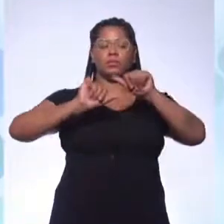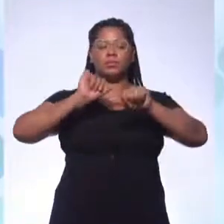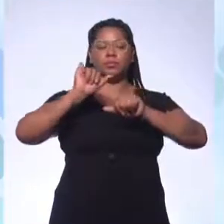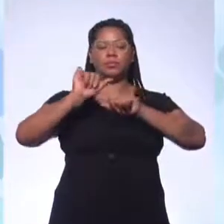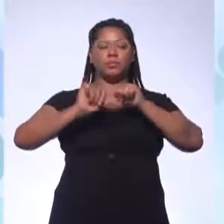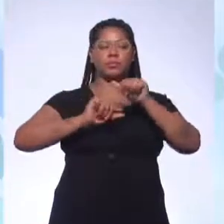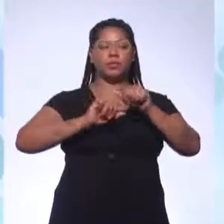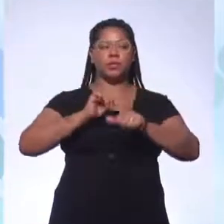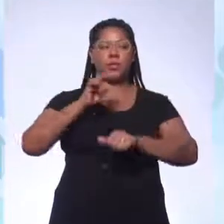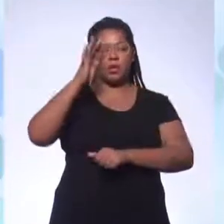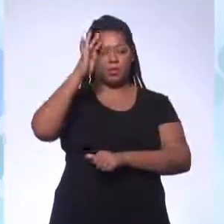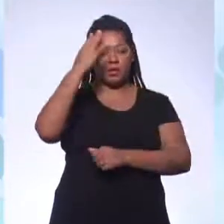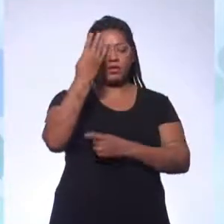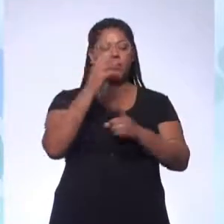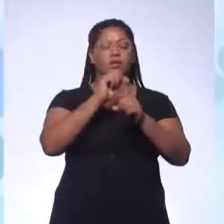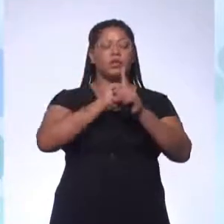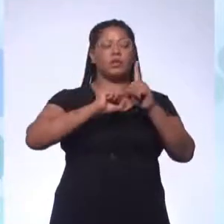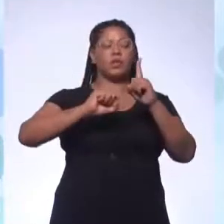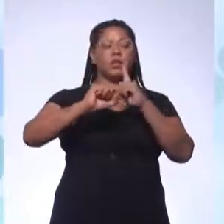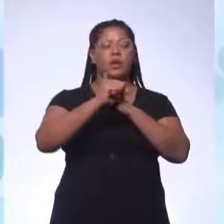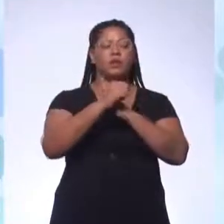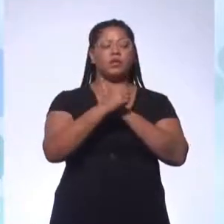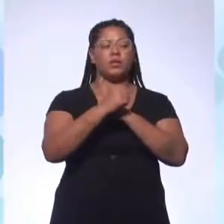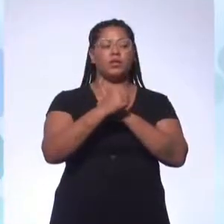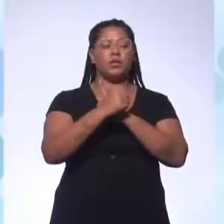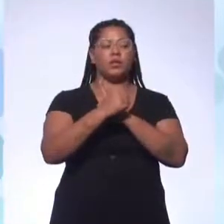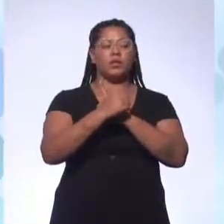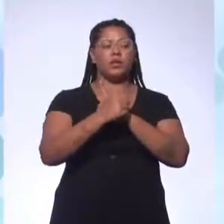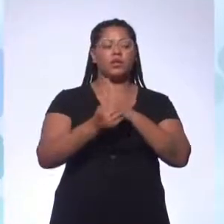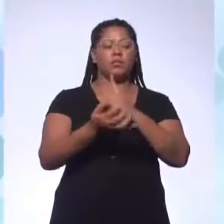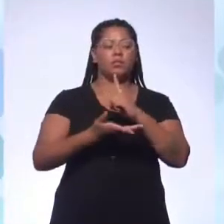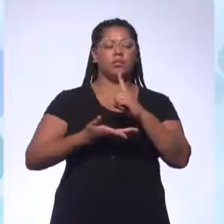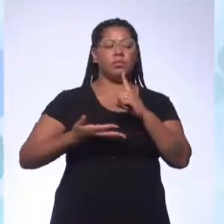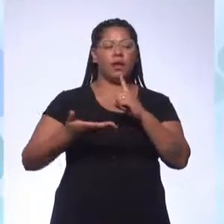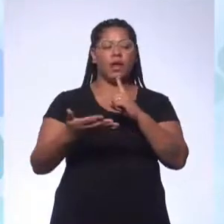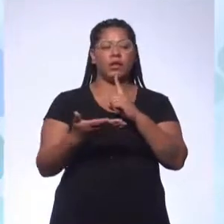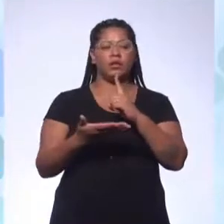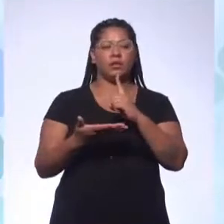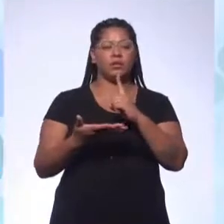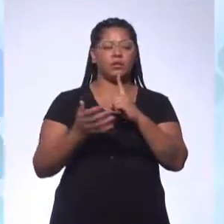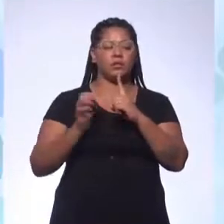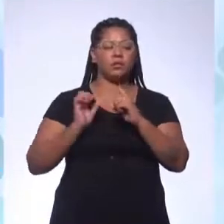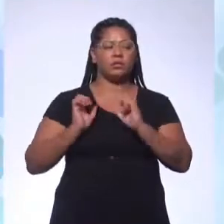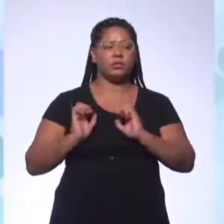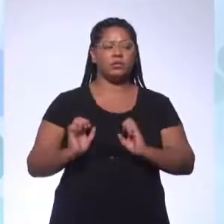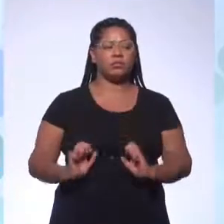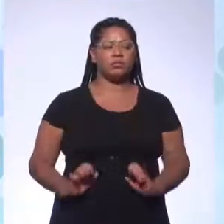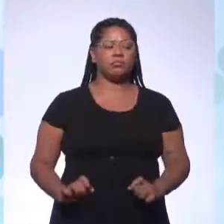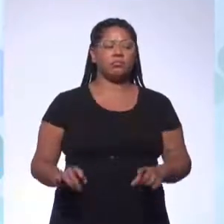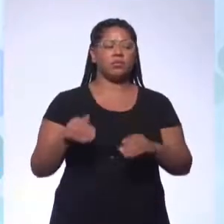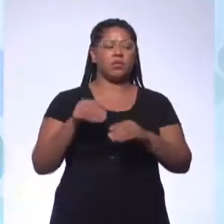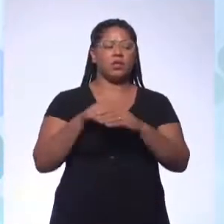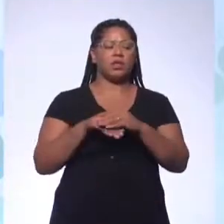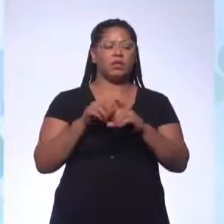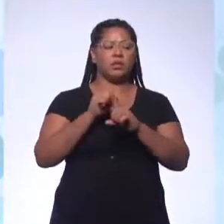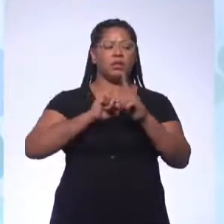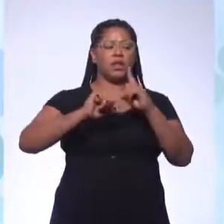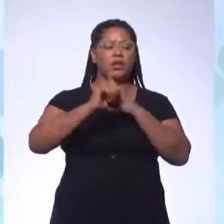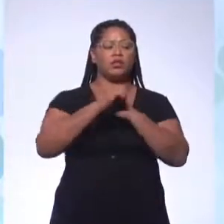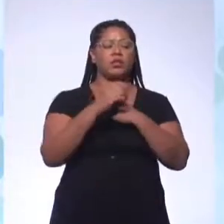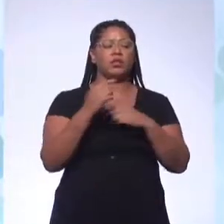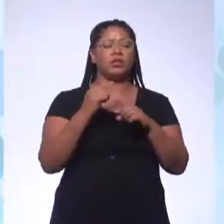etossocial, né? Nos princípios éticos da sociedade, que até então estavam